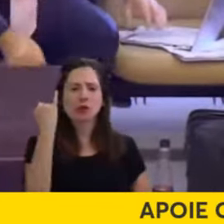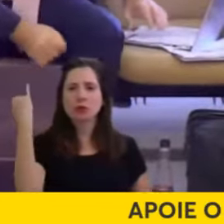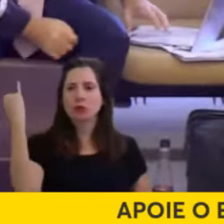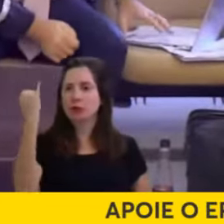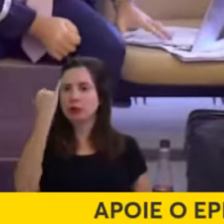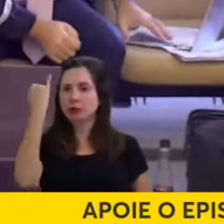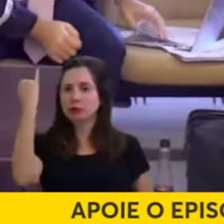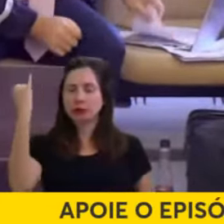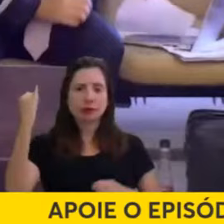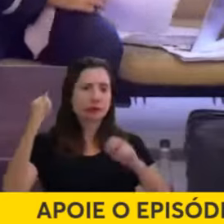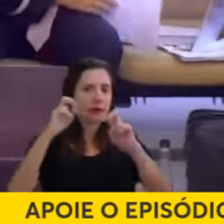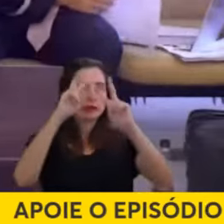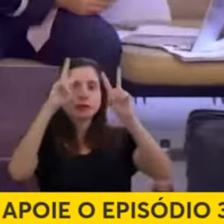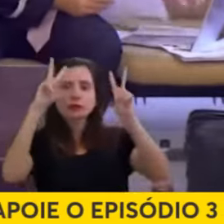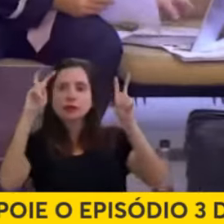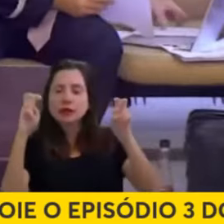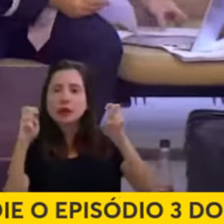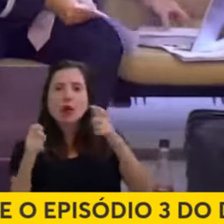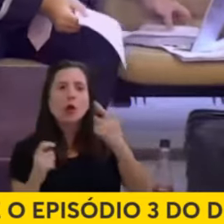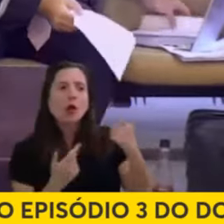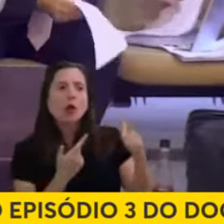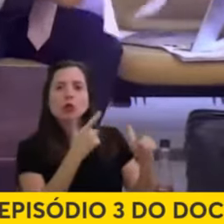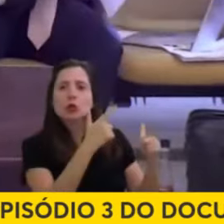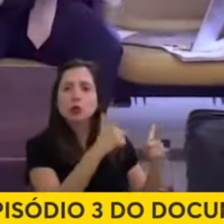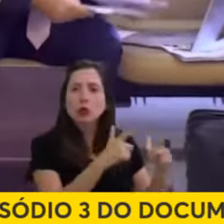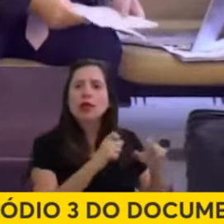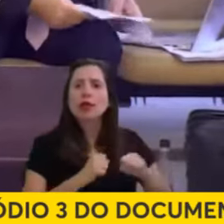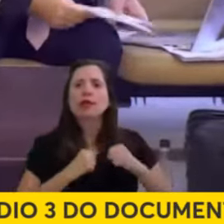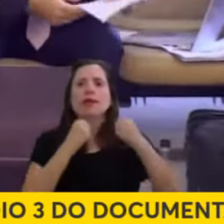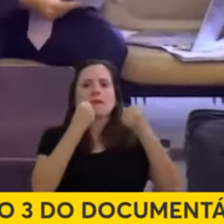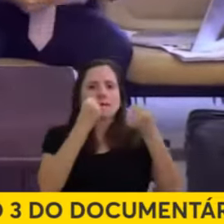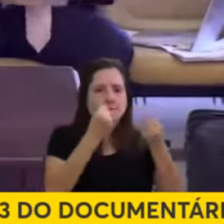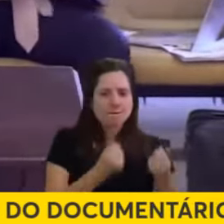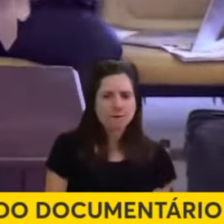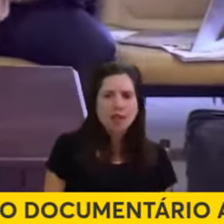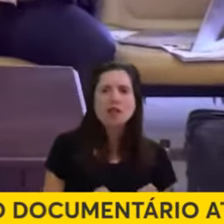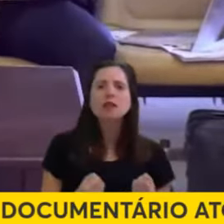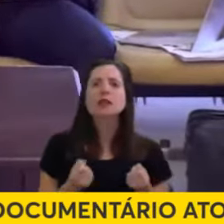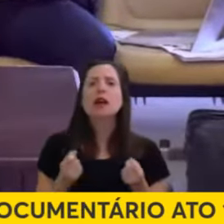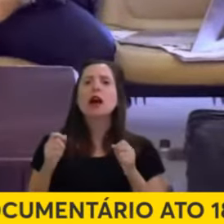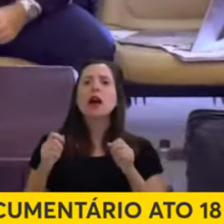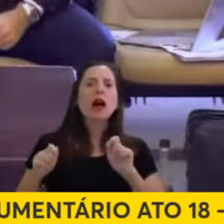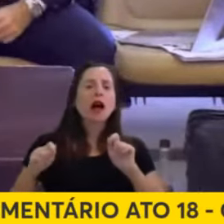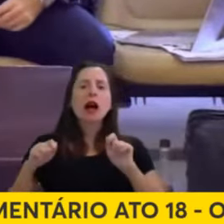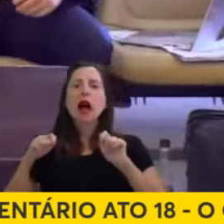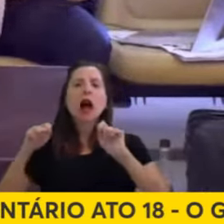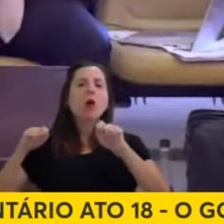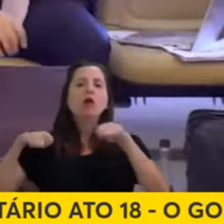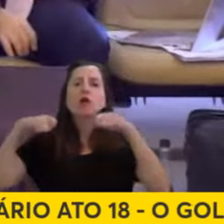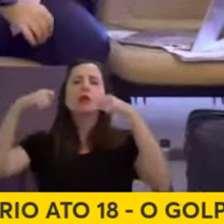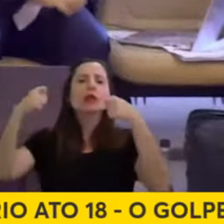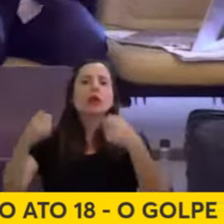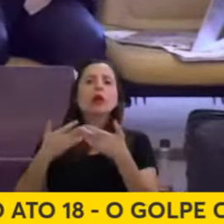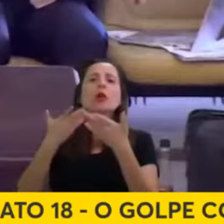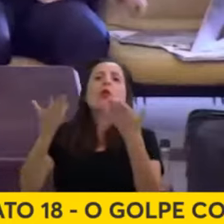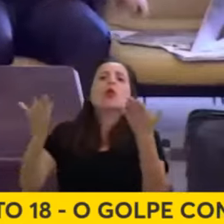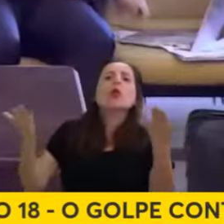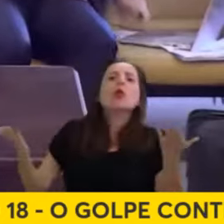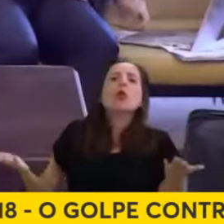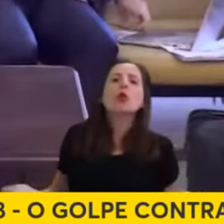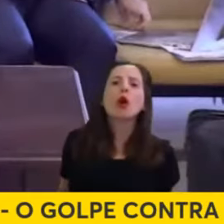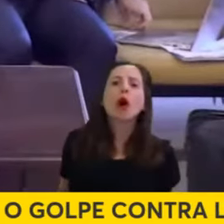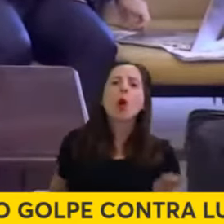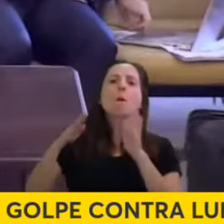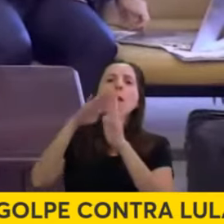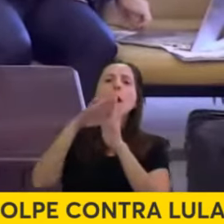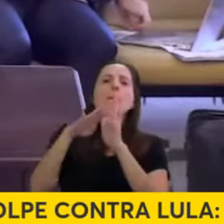nesse caso e os outros precedentes que são levantados em defesa na Tribuna a respeito de qual o critério Que Será aplicado neste caso para um